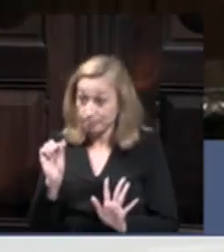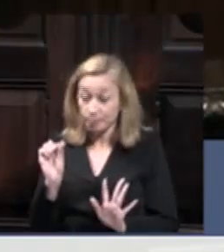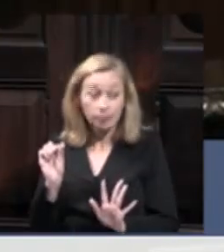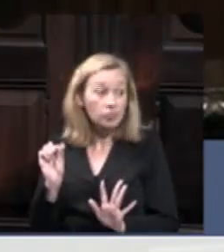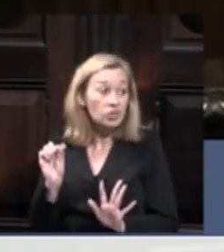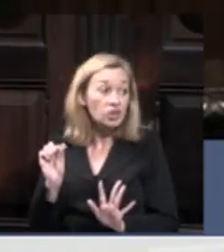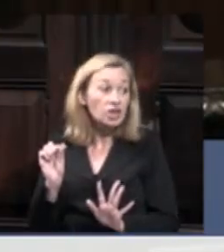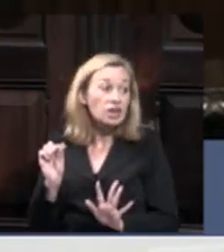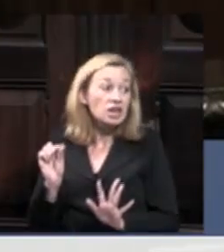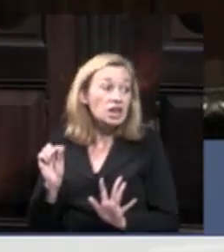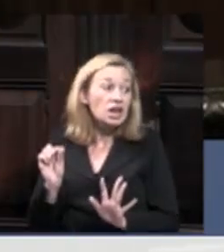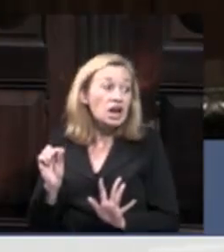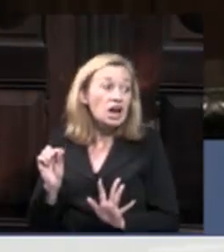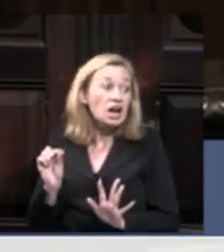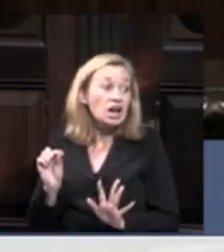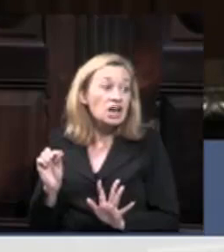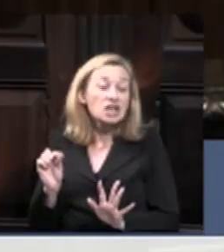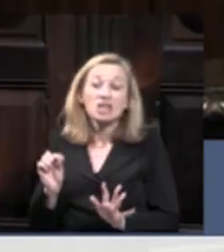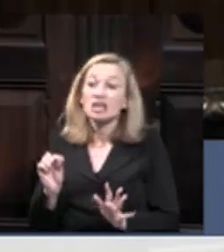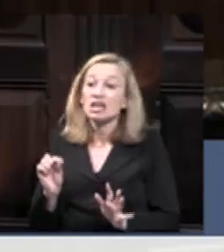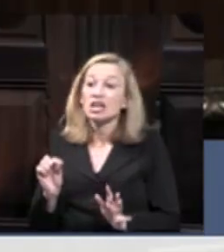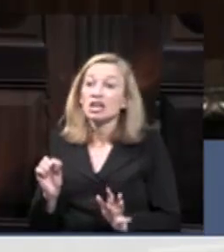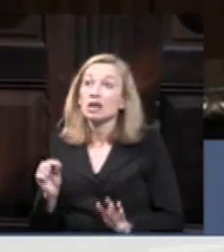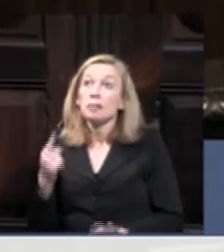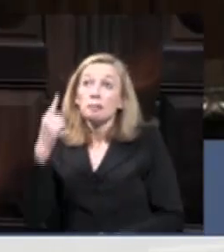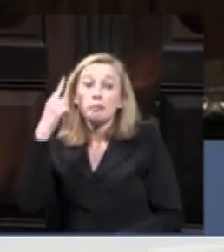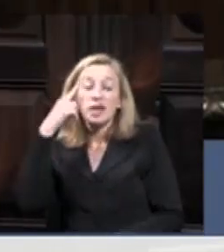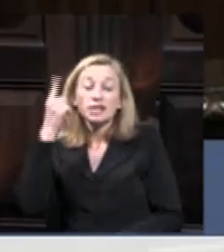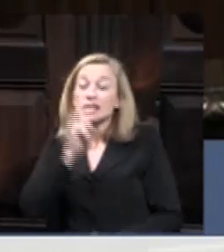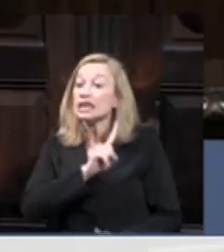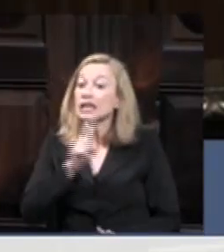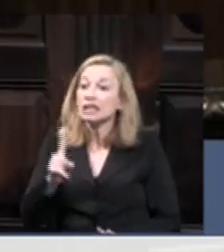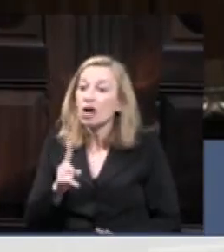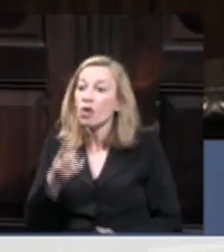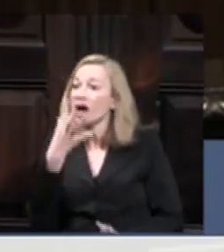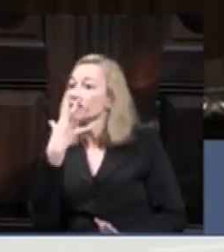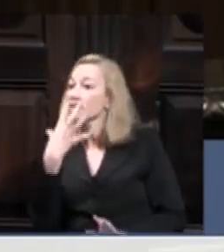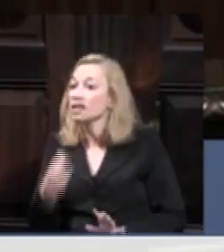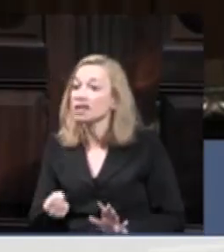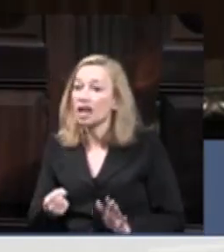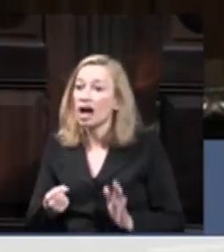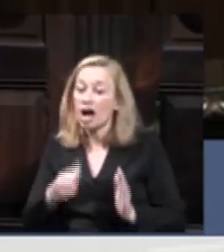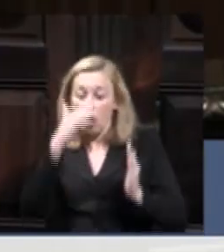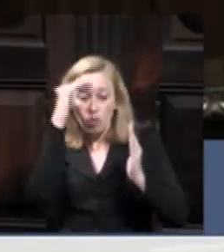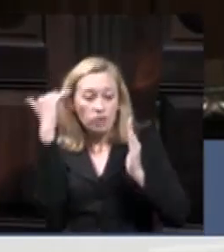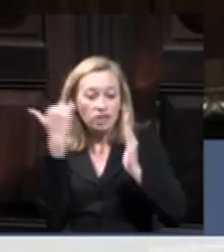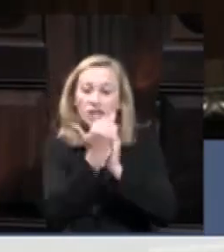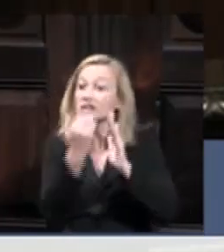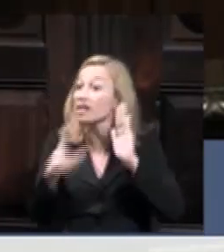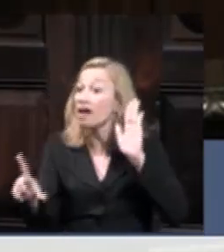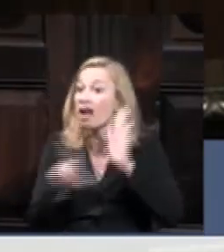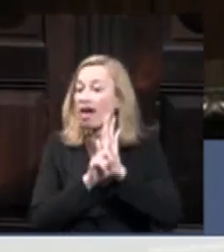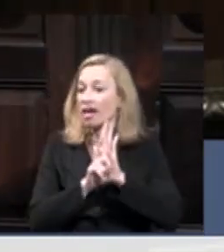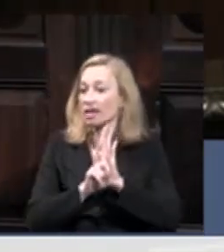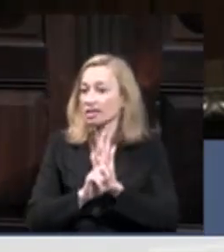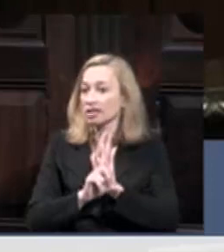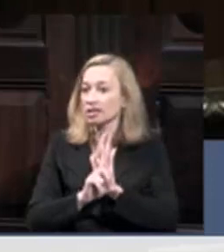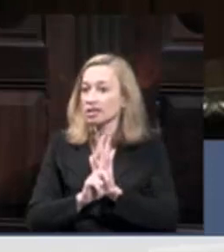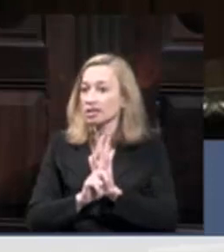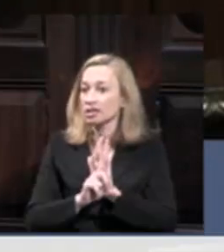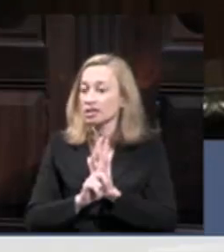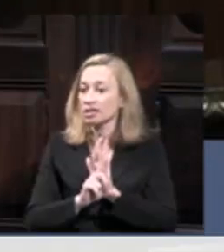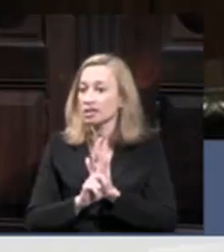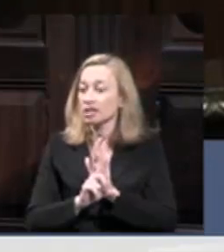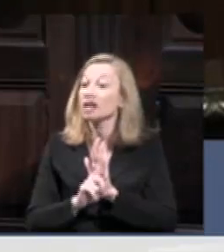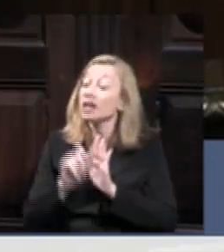decide não cumprir leis e dispositivos constitucionais em vigor no